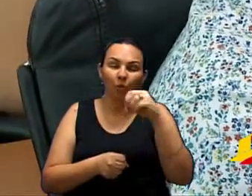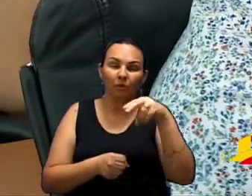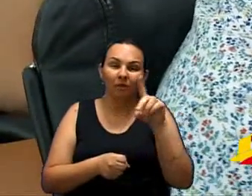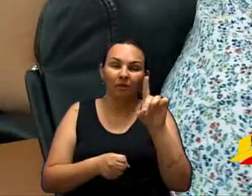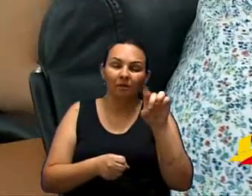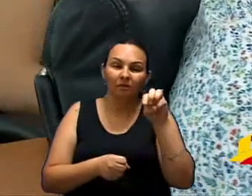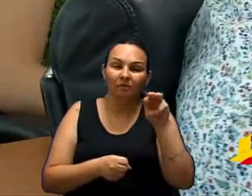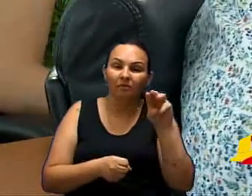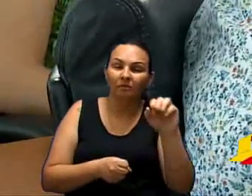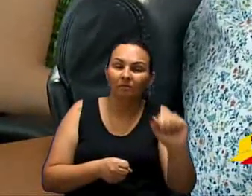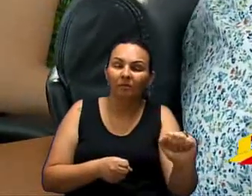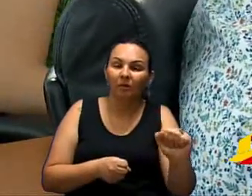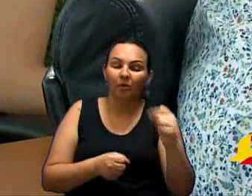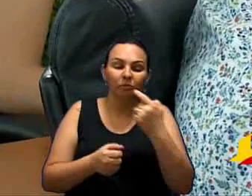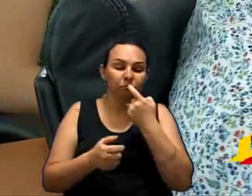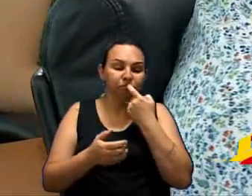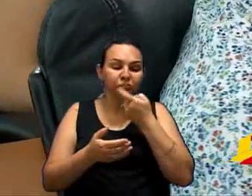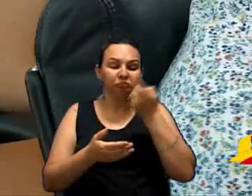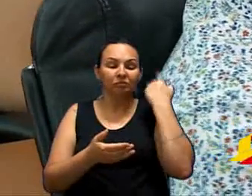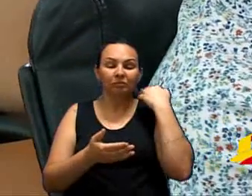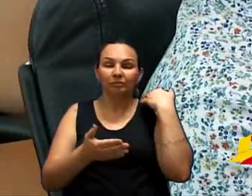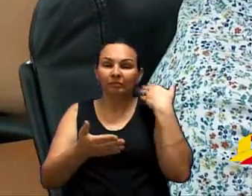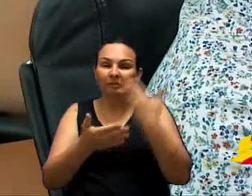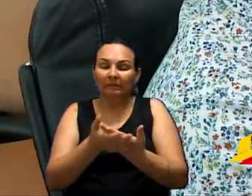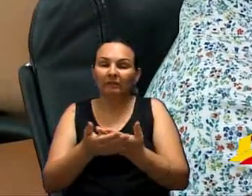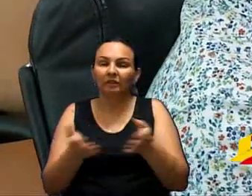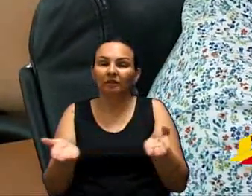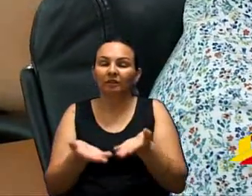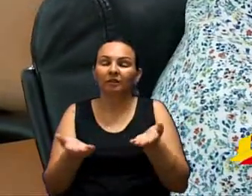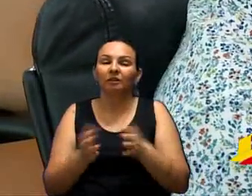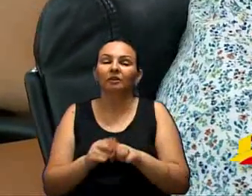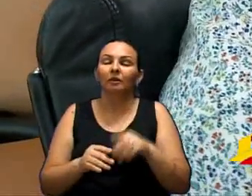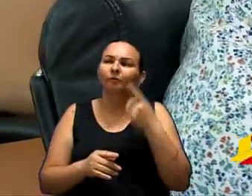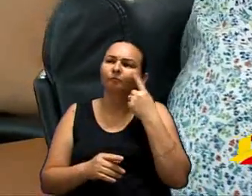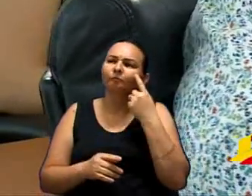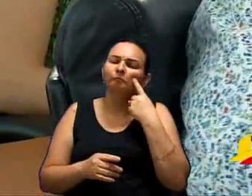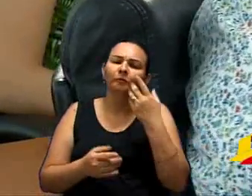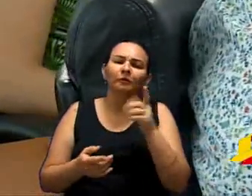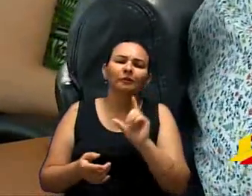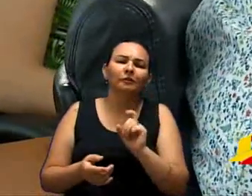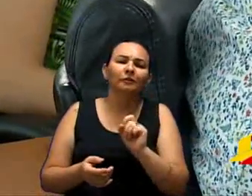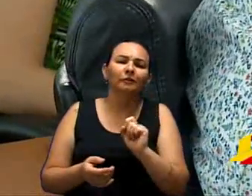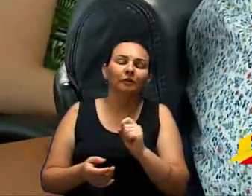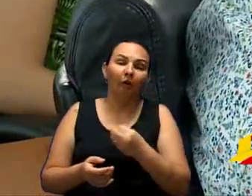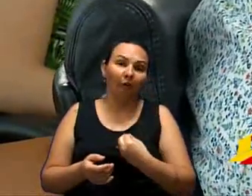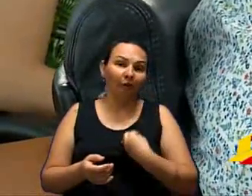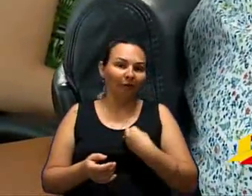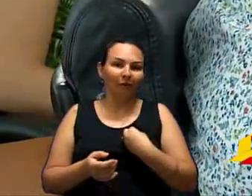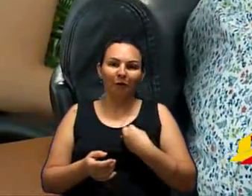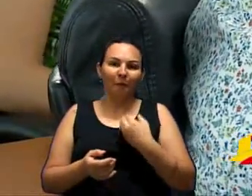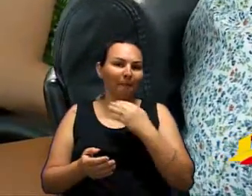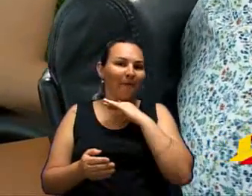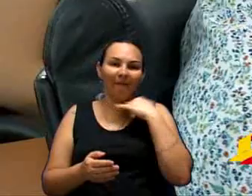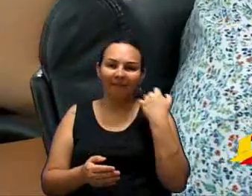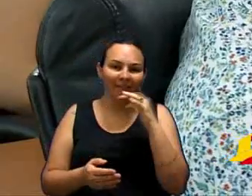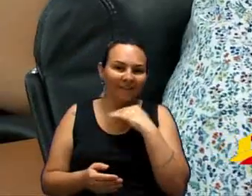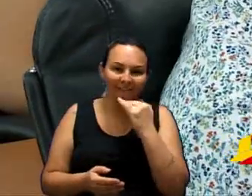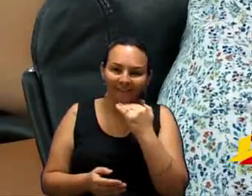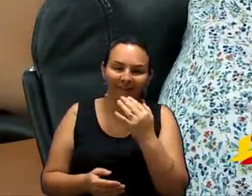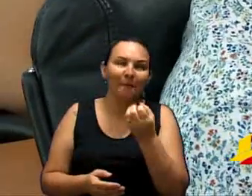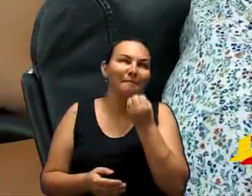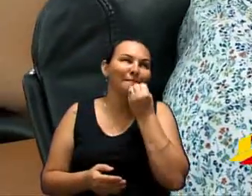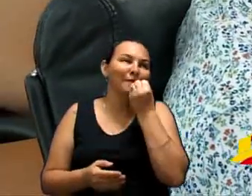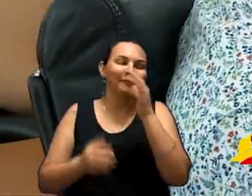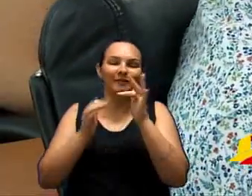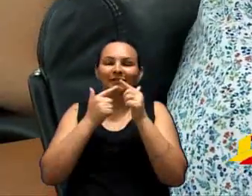recentemente e tô vendo aqui que os meus parceiros de conteúdo estão todos vivos mas ninguém e se há boa